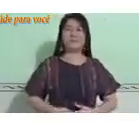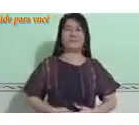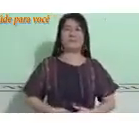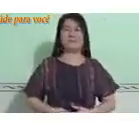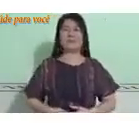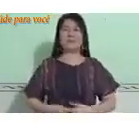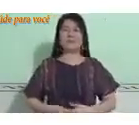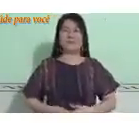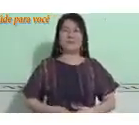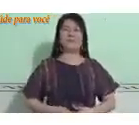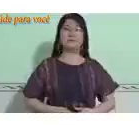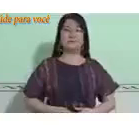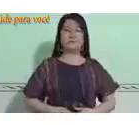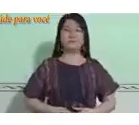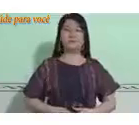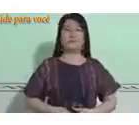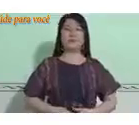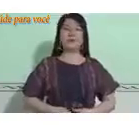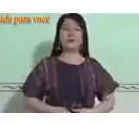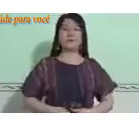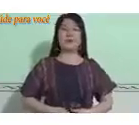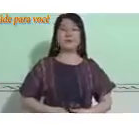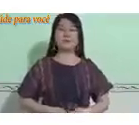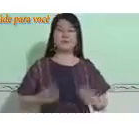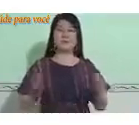nas sobrancelhas, de forma segura.